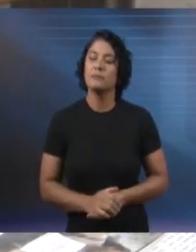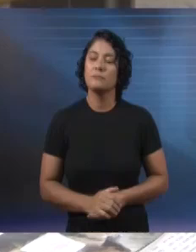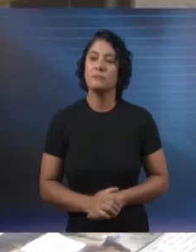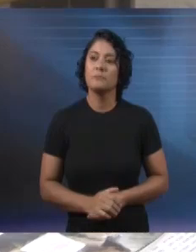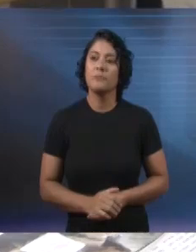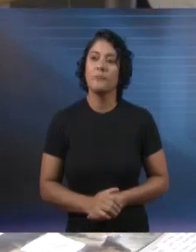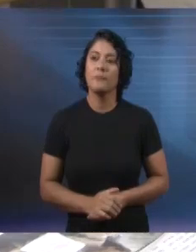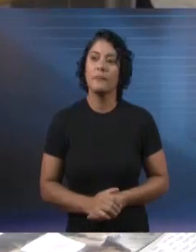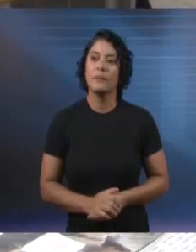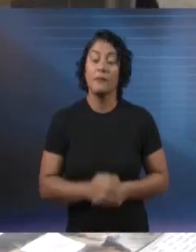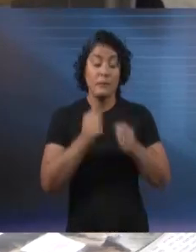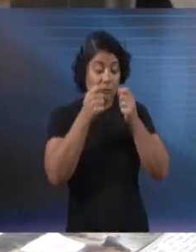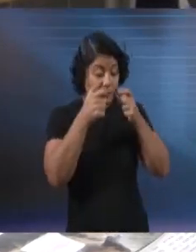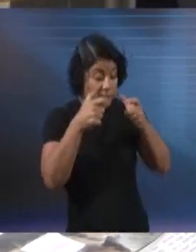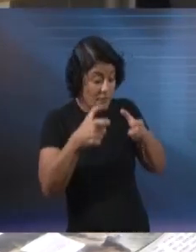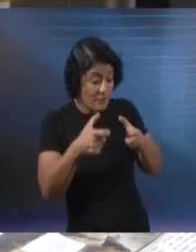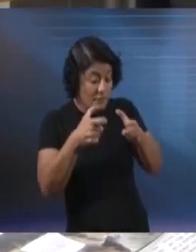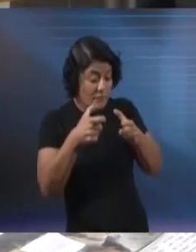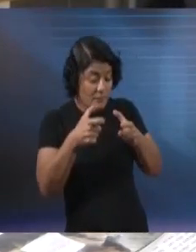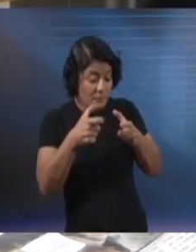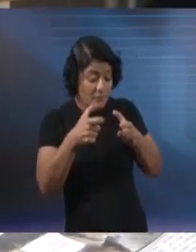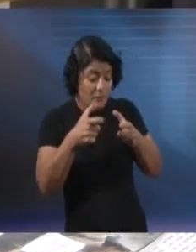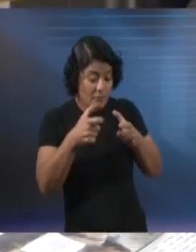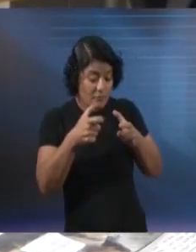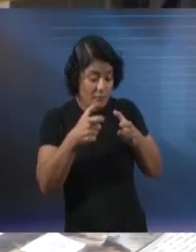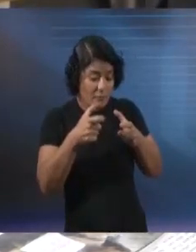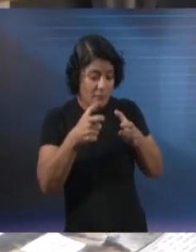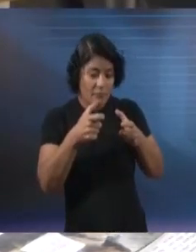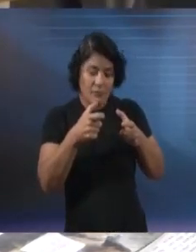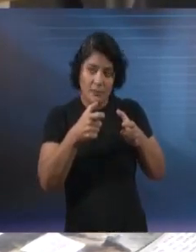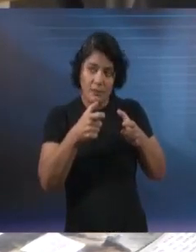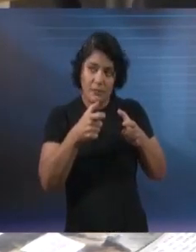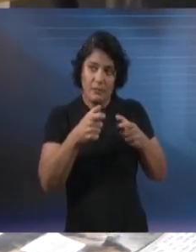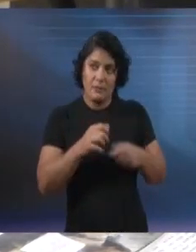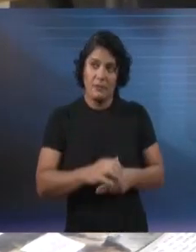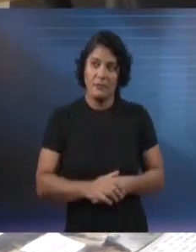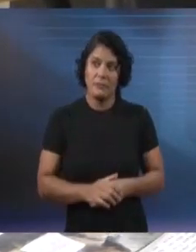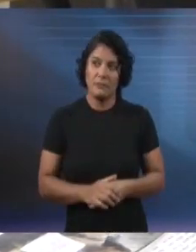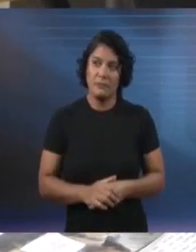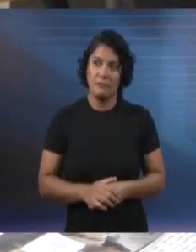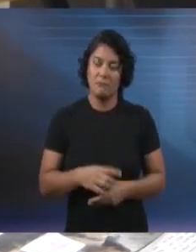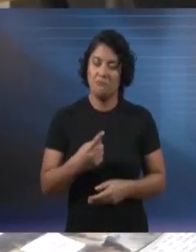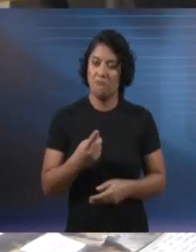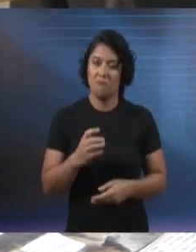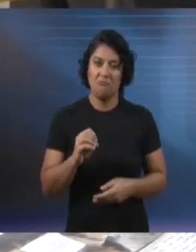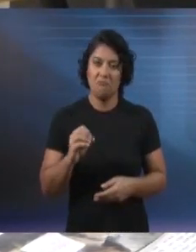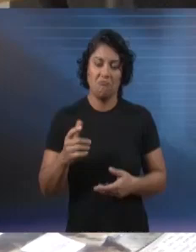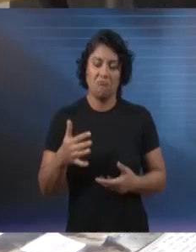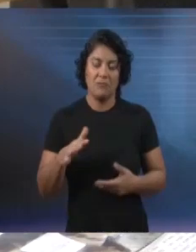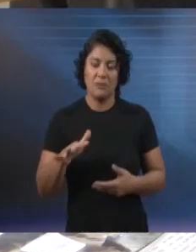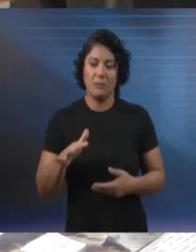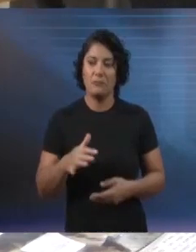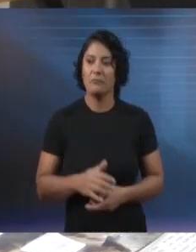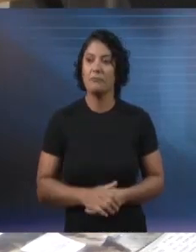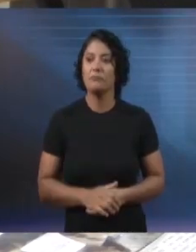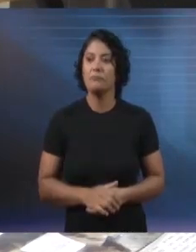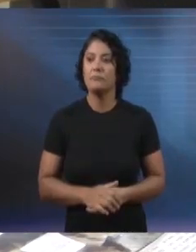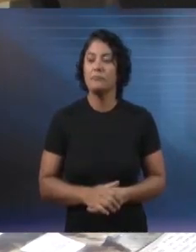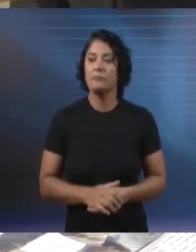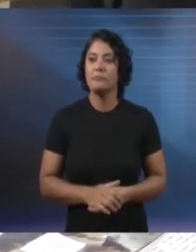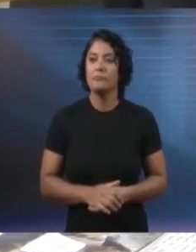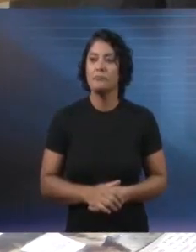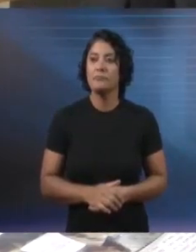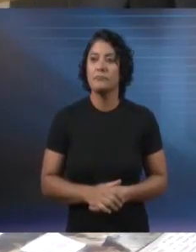satisfazer os interesses legítimos, verdadeiros, certo? De cento e tanto. Então, eu pode